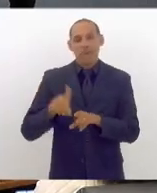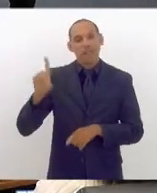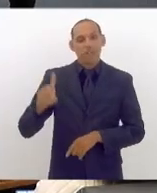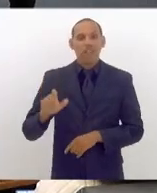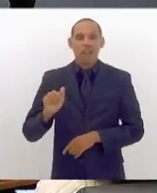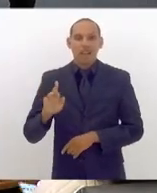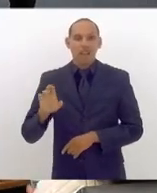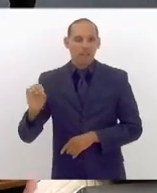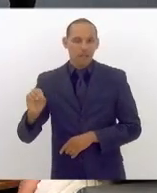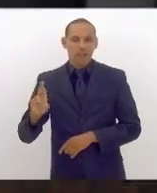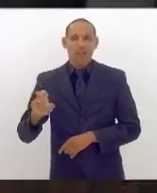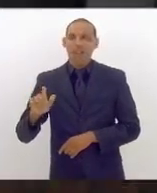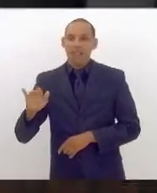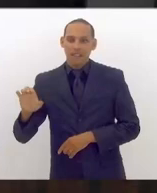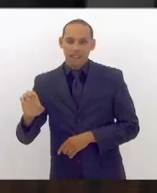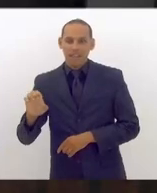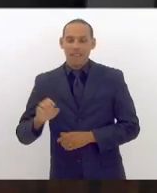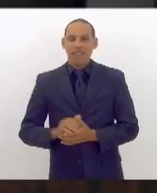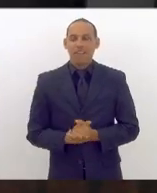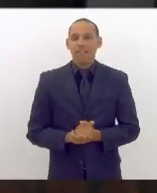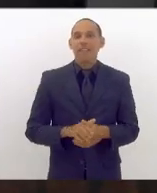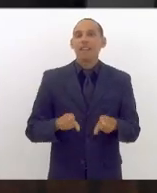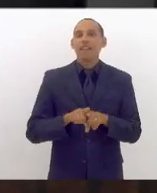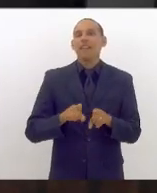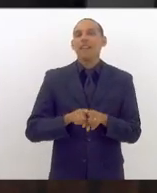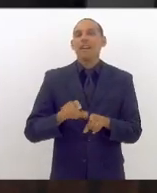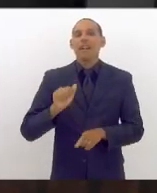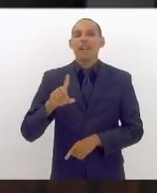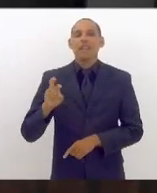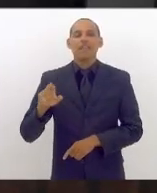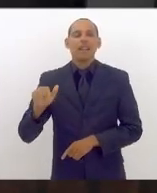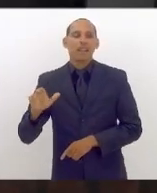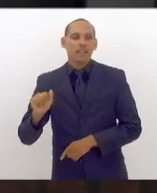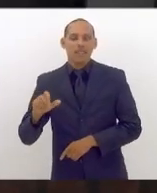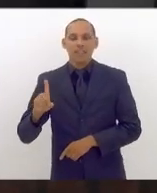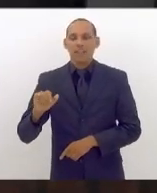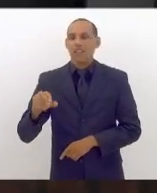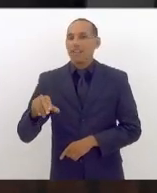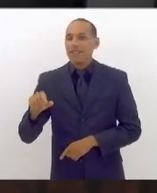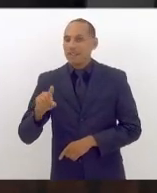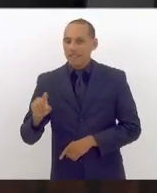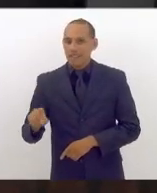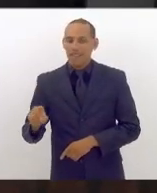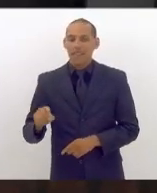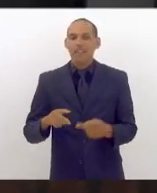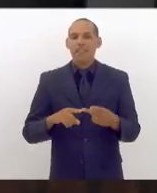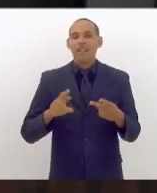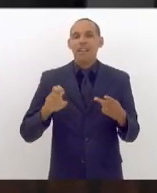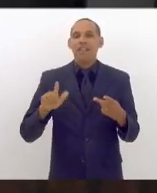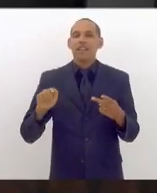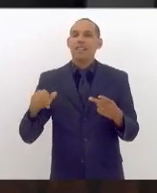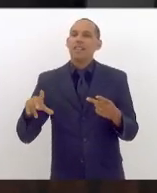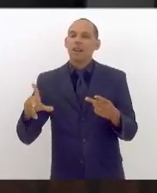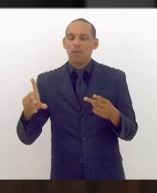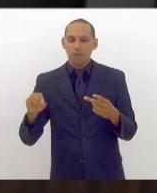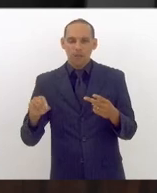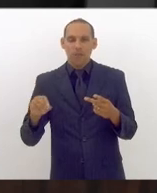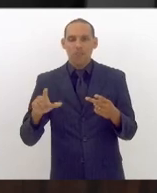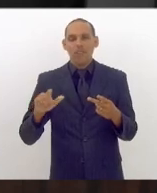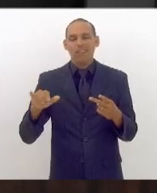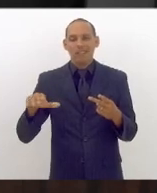Adriana Diniz produtora executiva paranoide Reginaldo Lima diretor administrativo